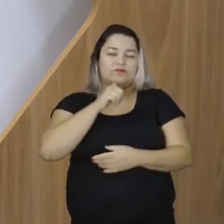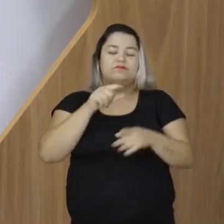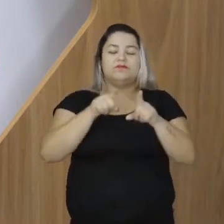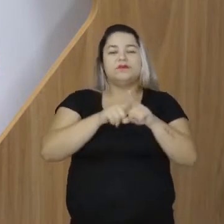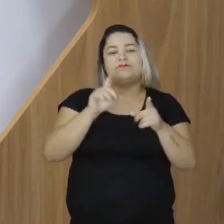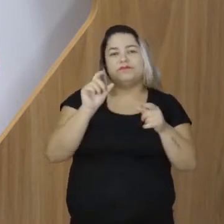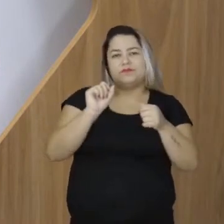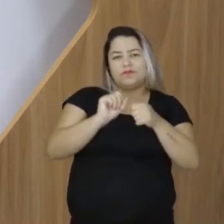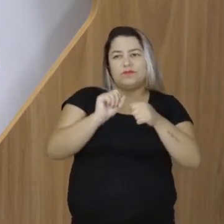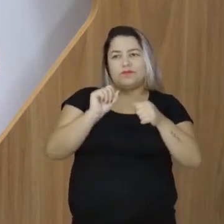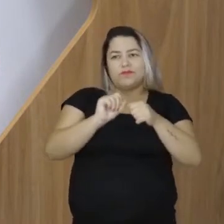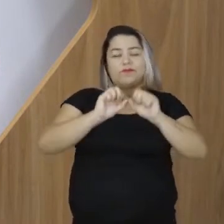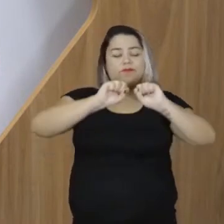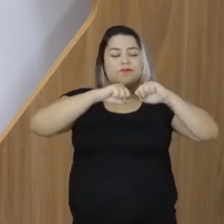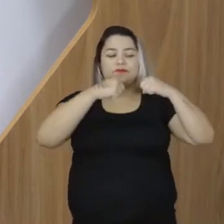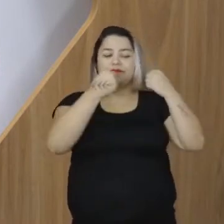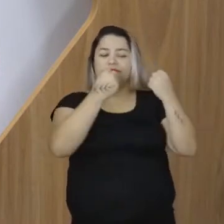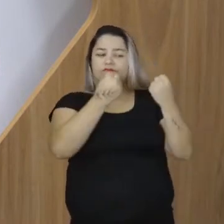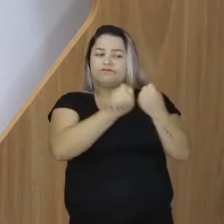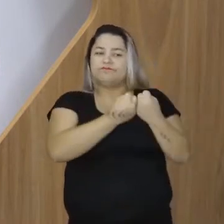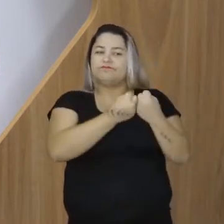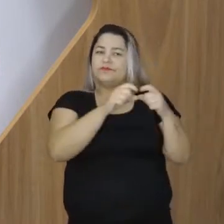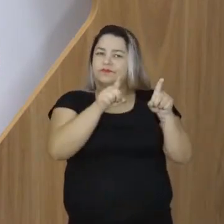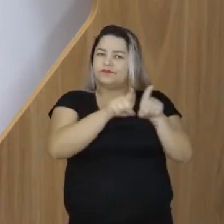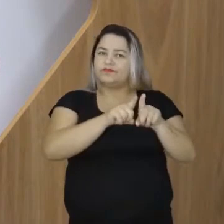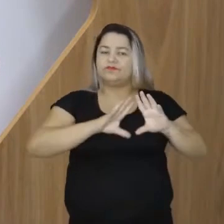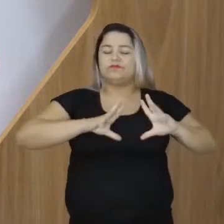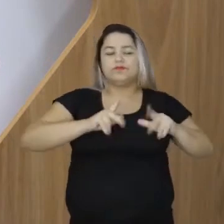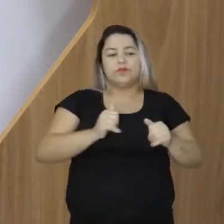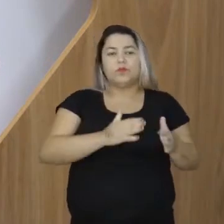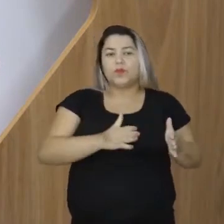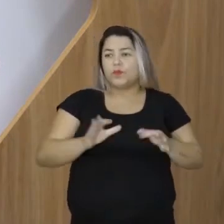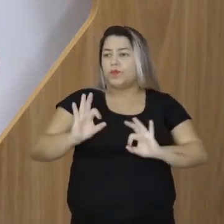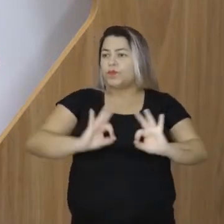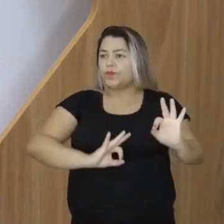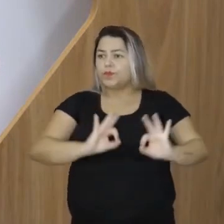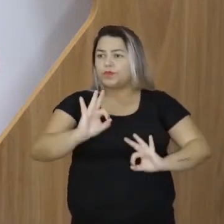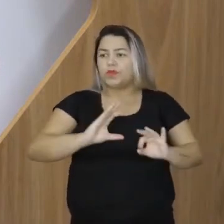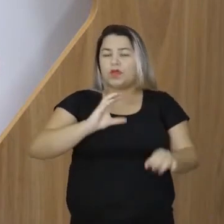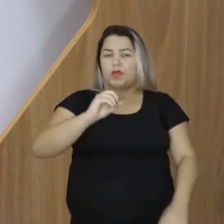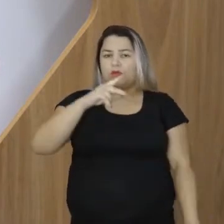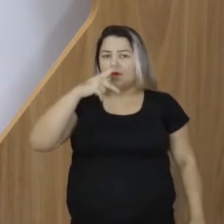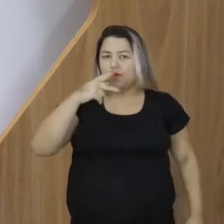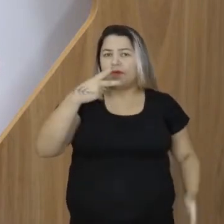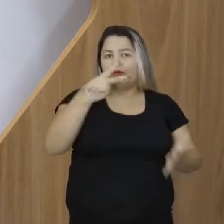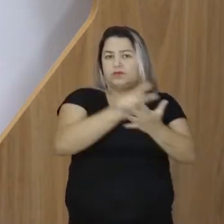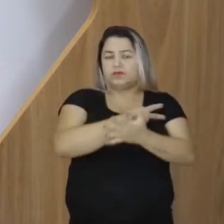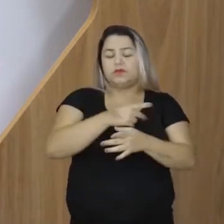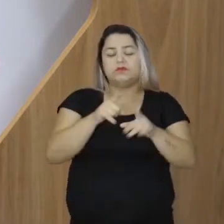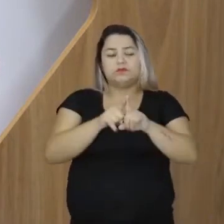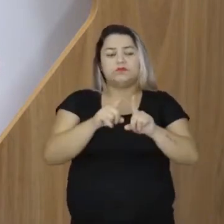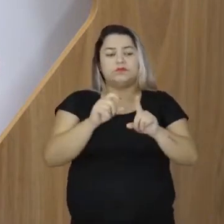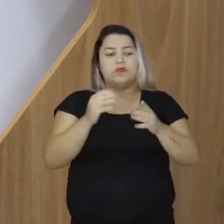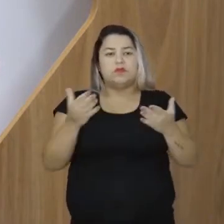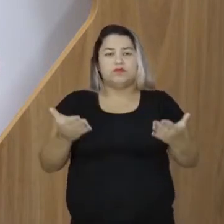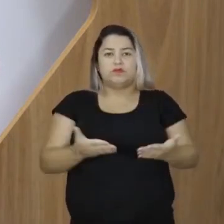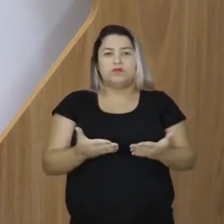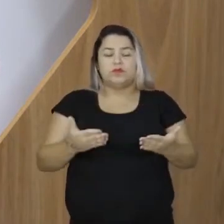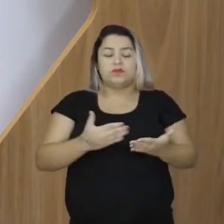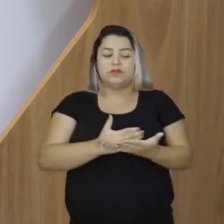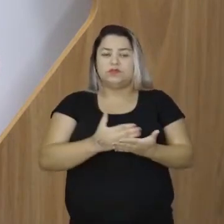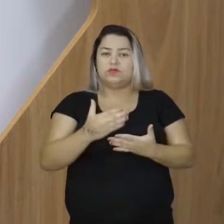realização deste seminário coincide também com todo o processo de preparação da COP, que acontece agora início de